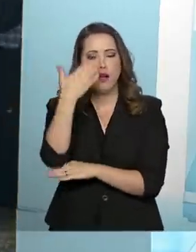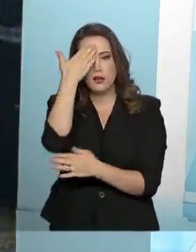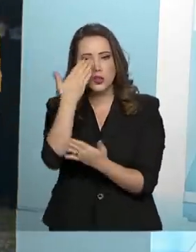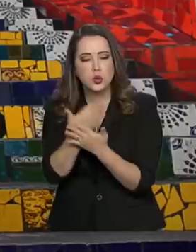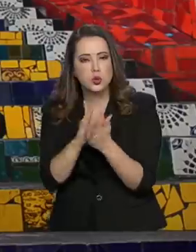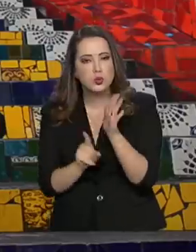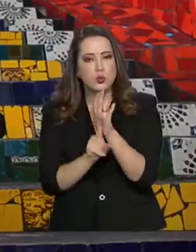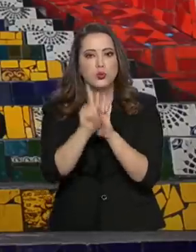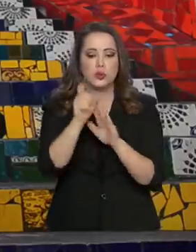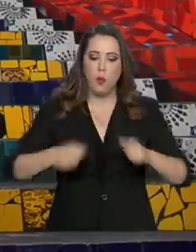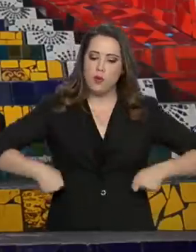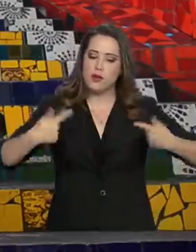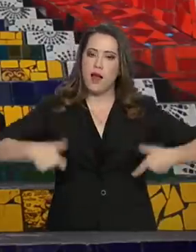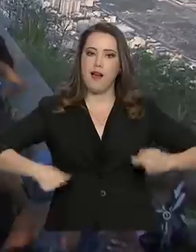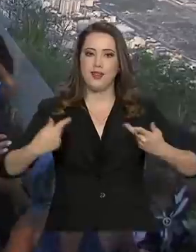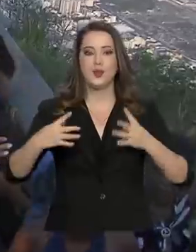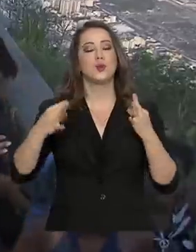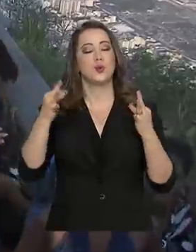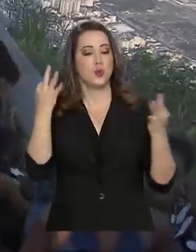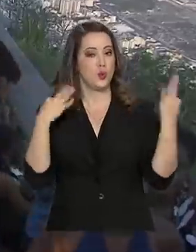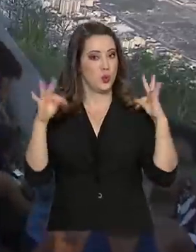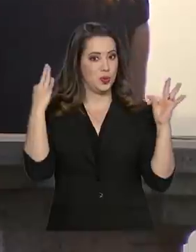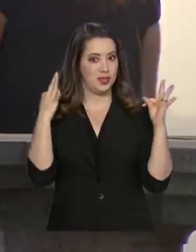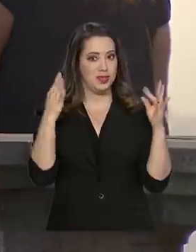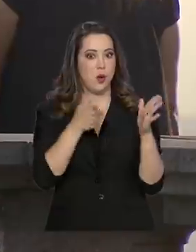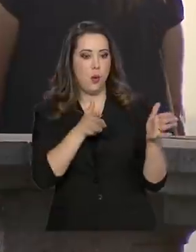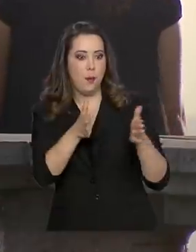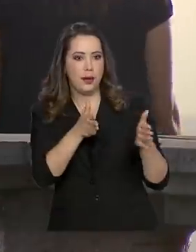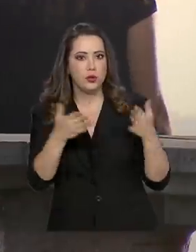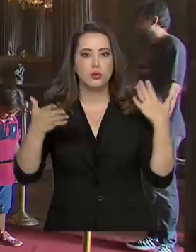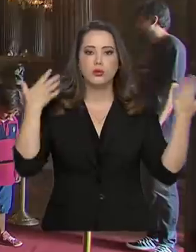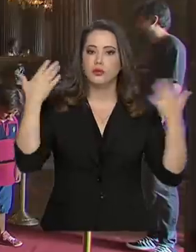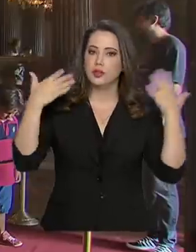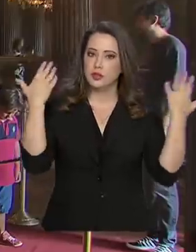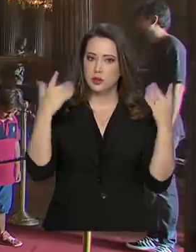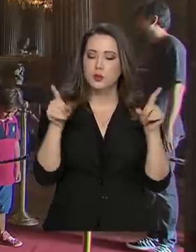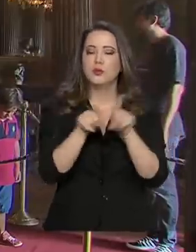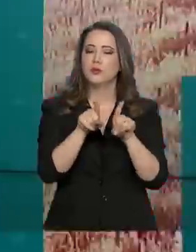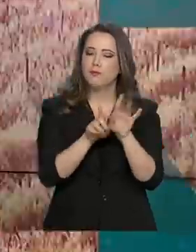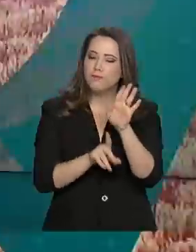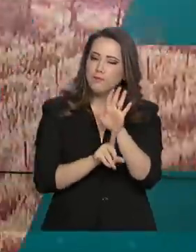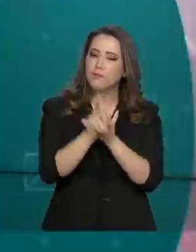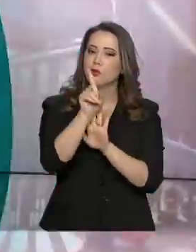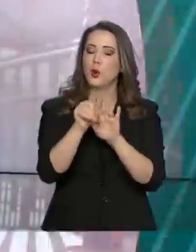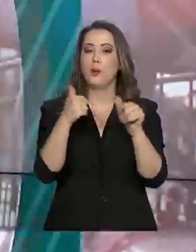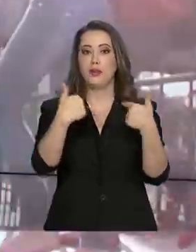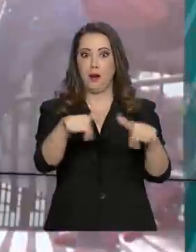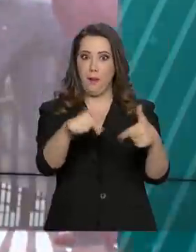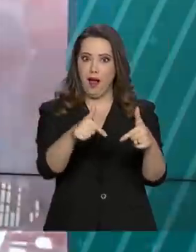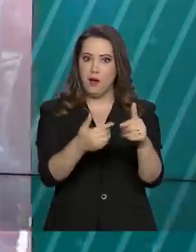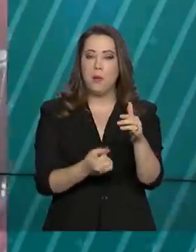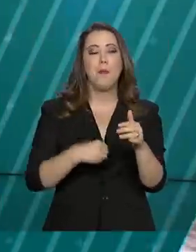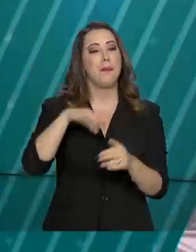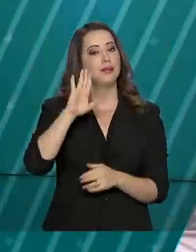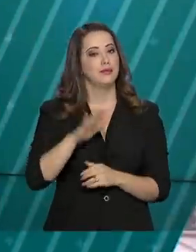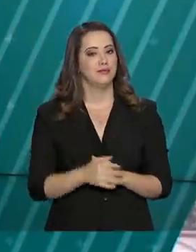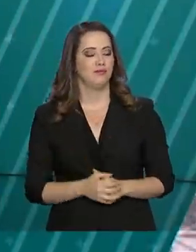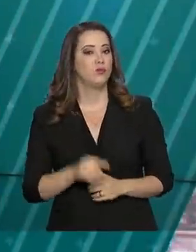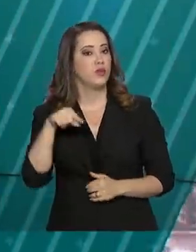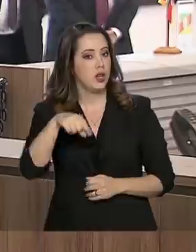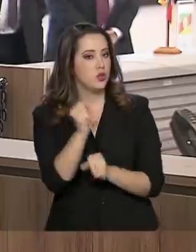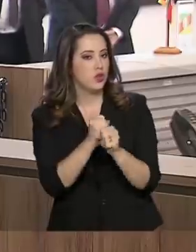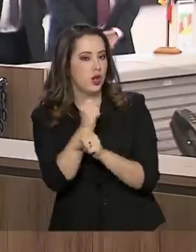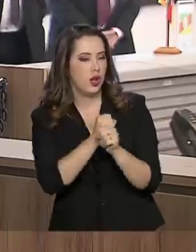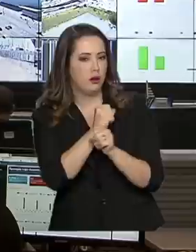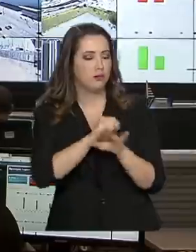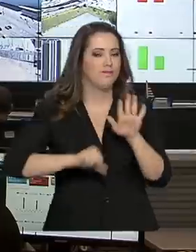gastos de turistas durante o verão os empregos devem também aumentar na temporada e você vai ver que 2009 foi o